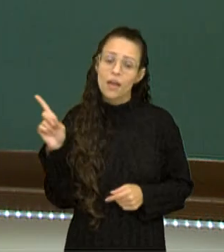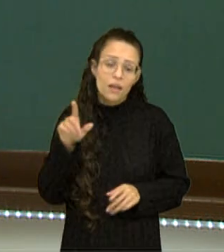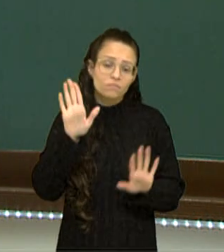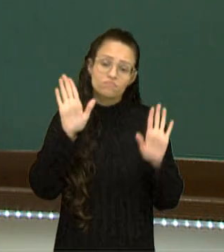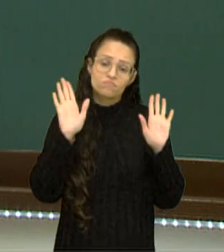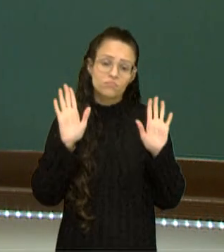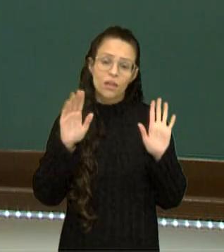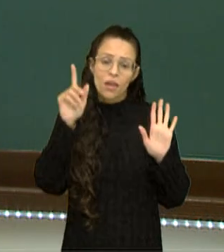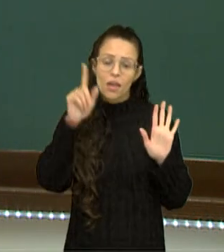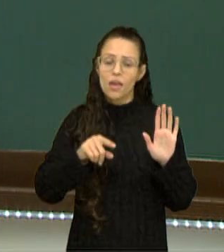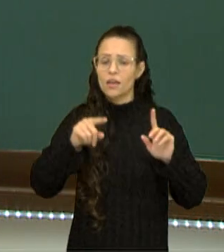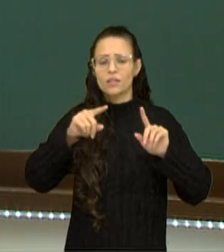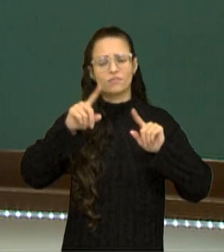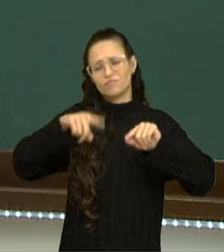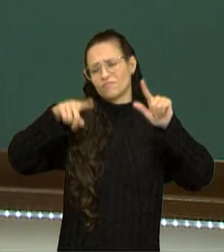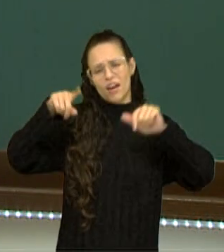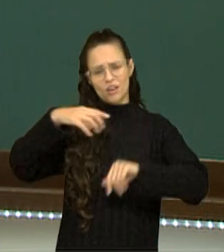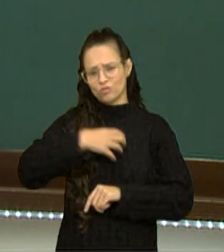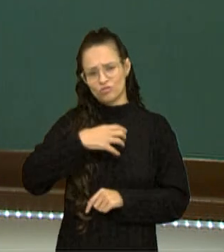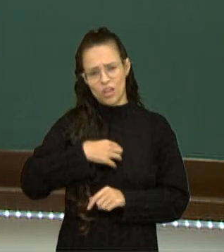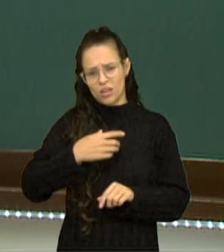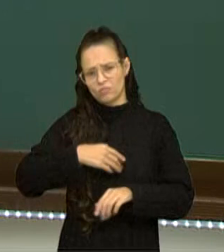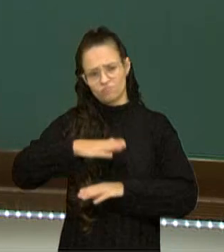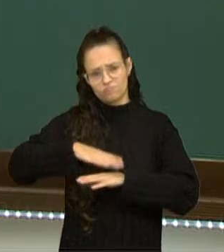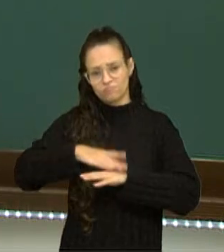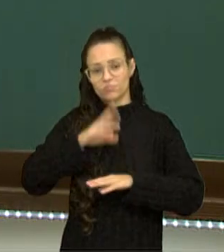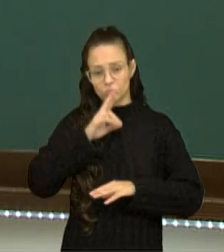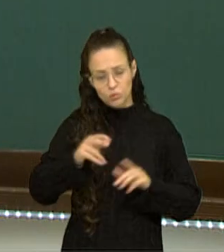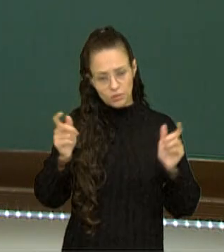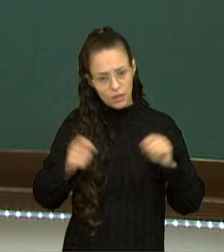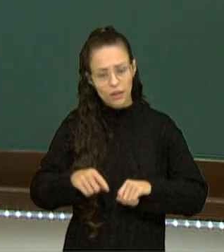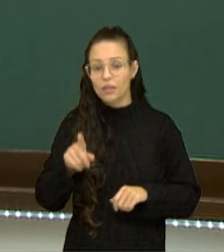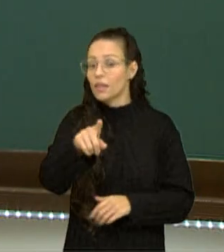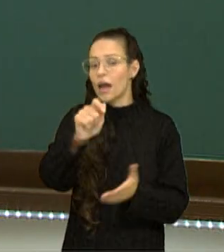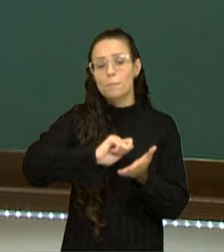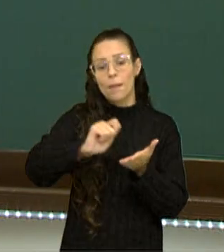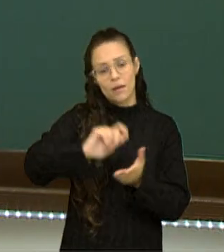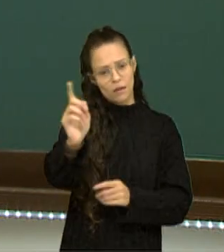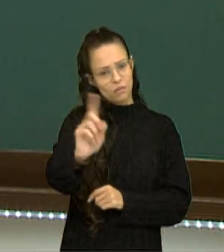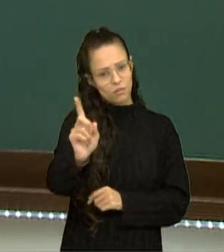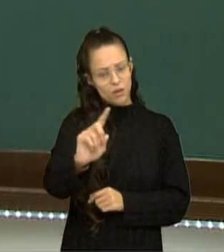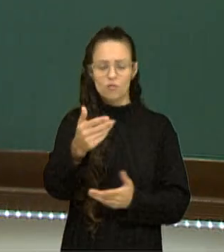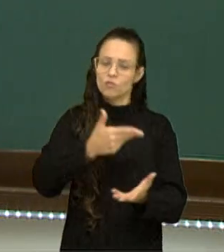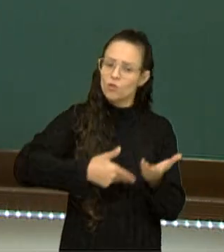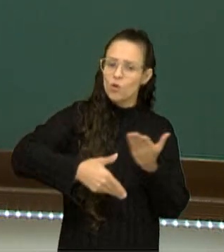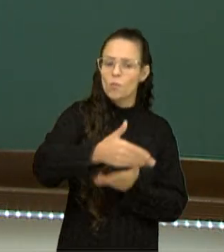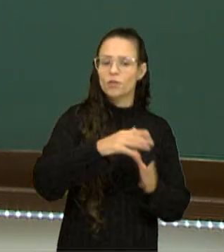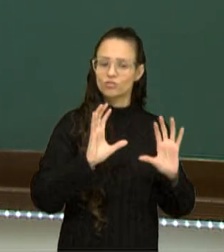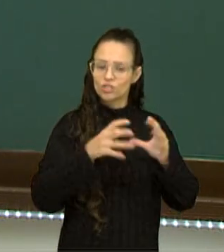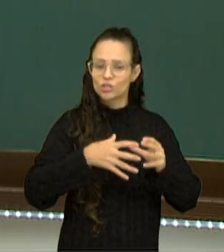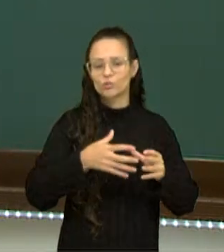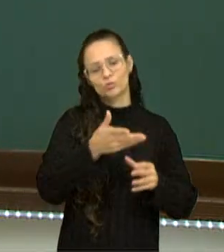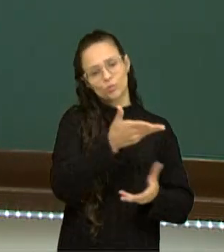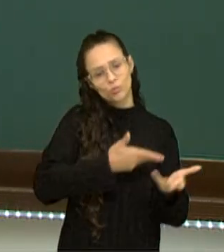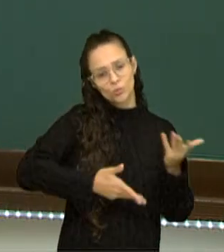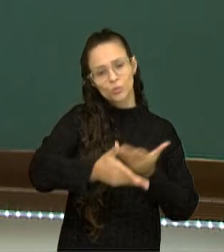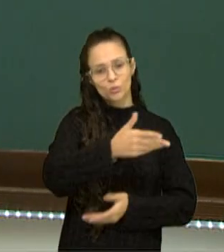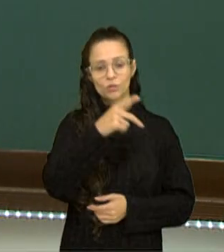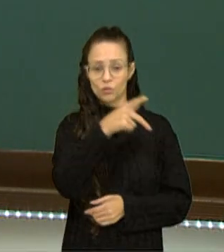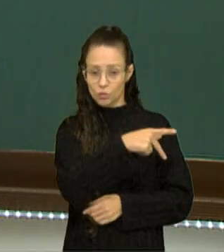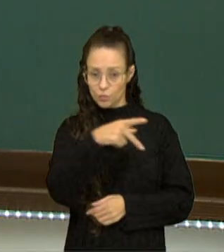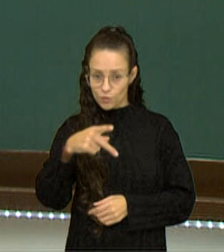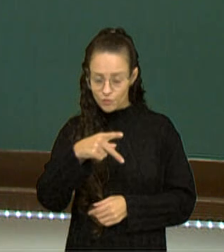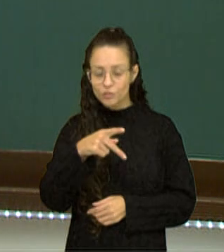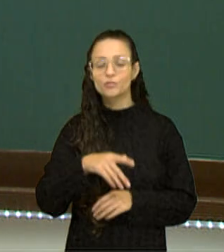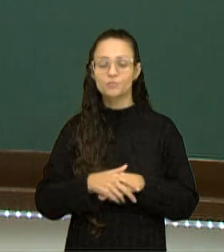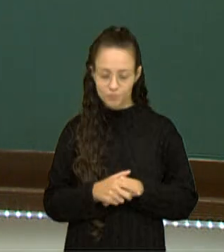que existe várias formas de você responder, tá? Então não apaga, compartilha lá, né, com a sua turma, com o seu